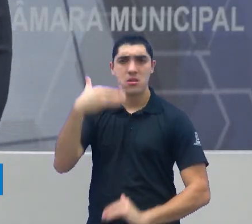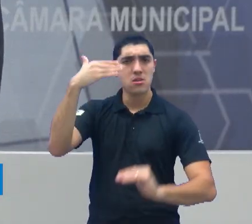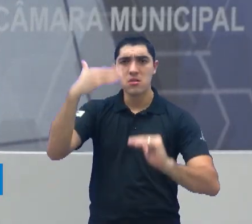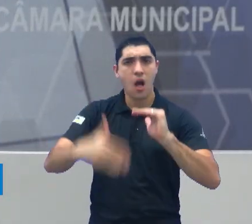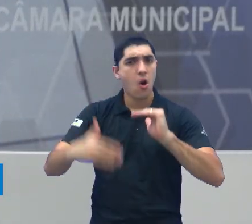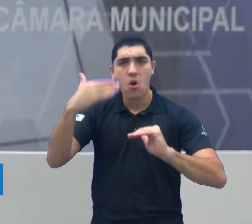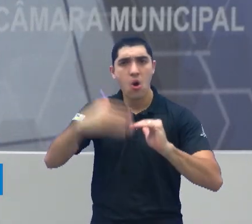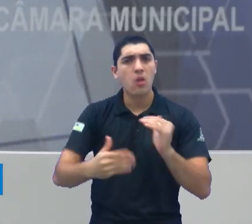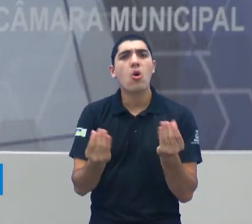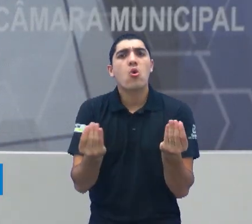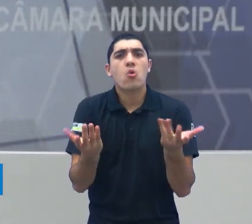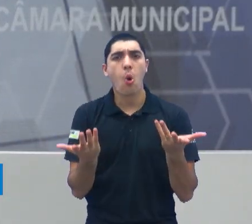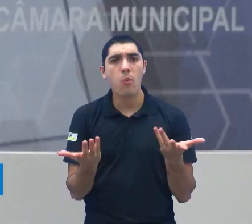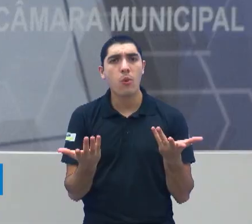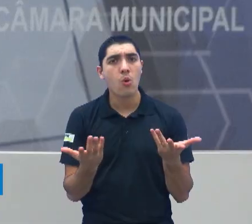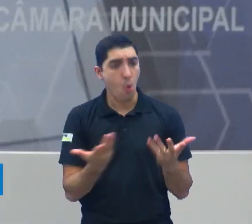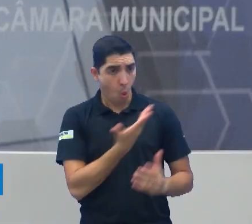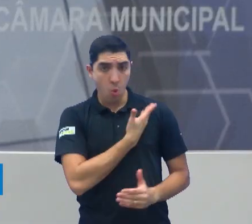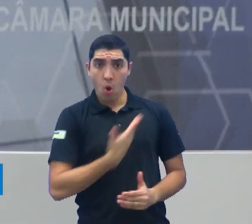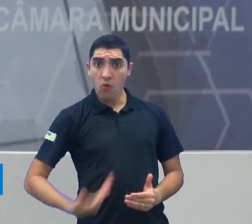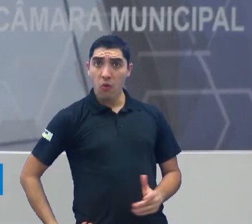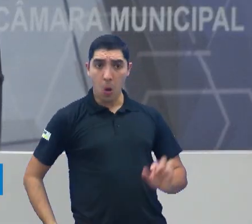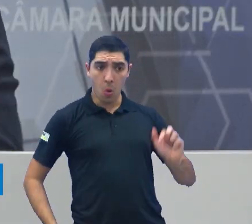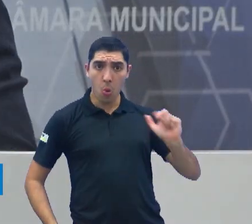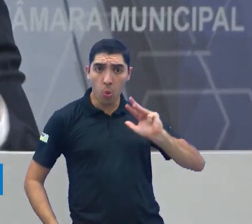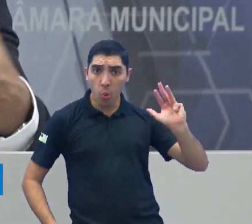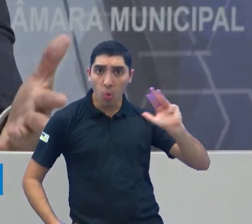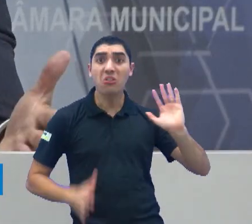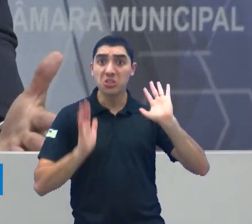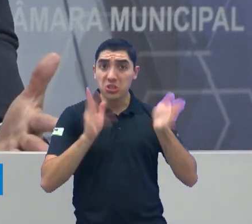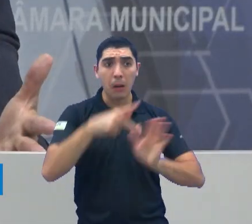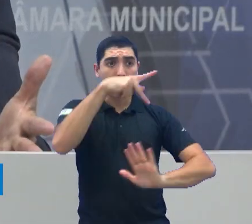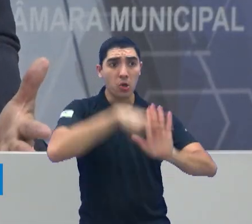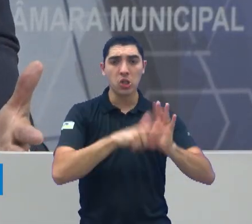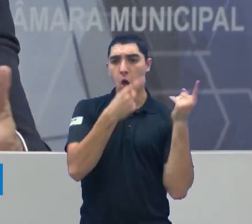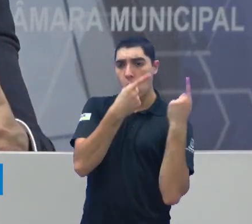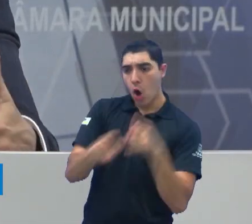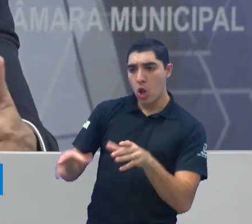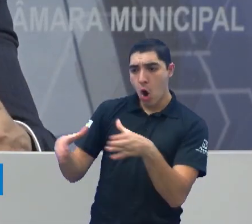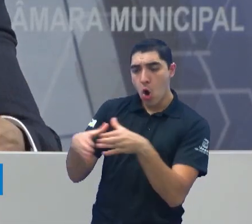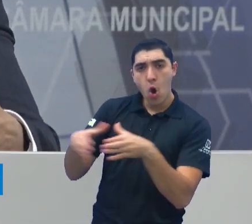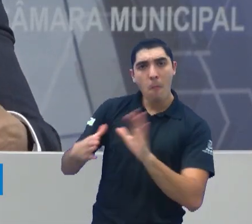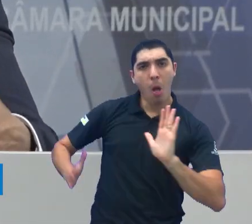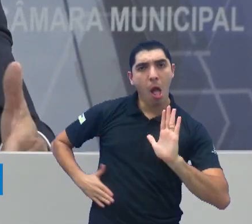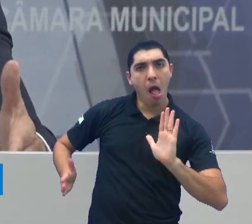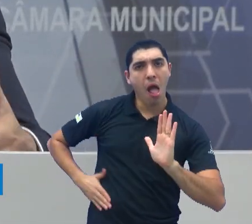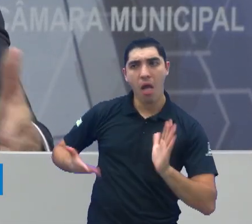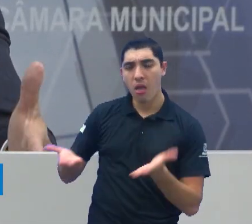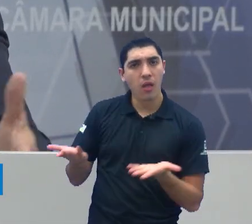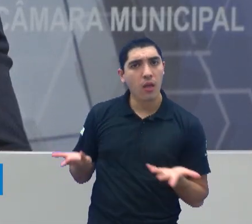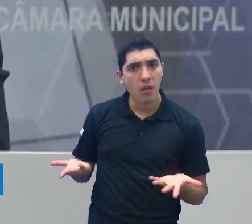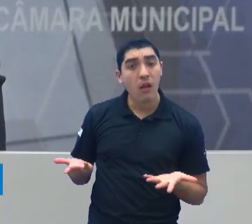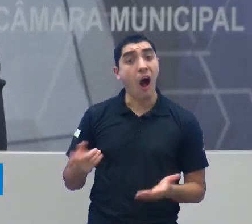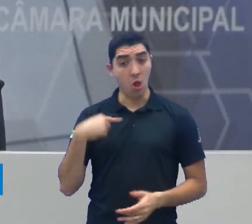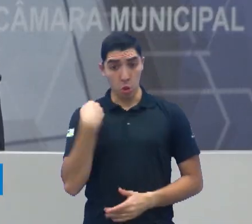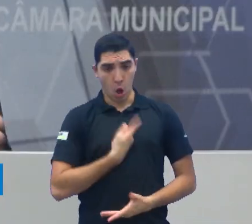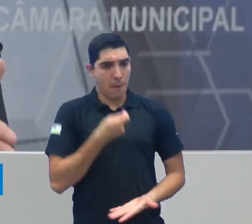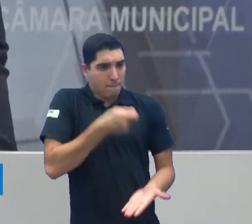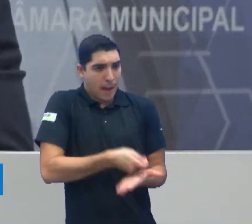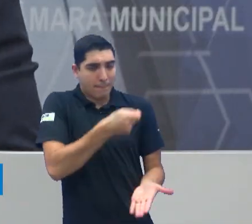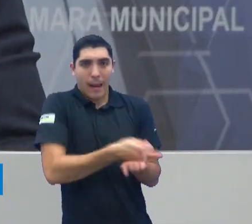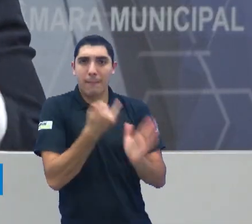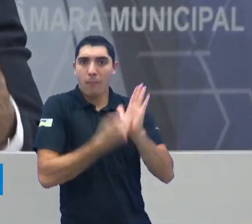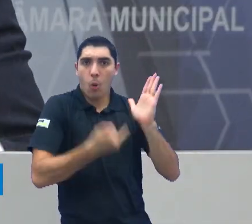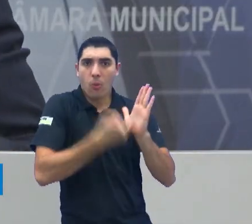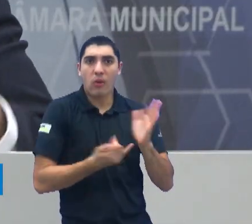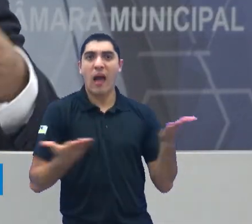um programa para combater o crime organizado, e nós, que pagamos os nossos impostos em dia, temos que